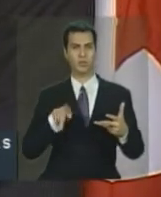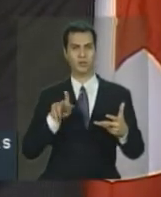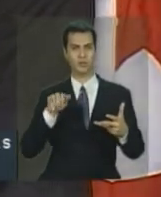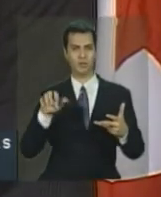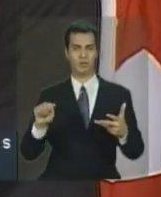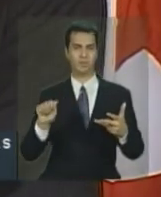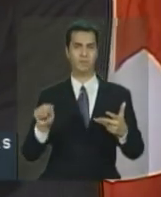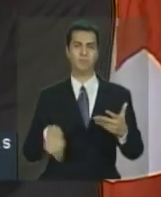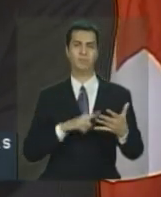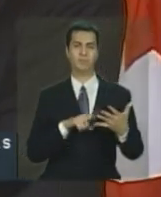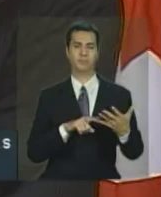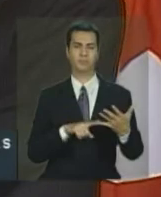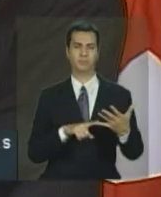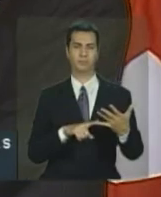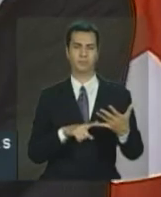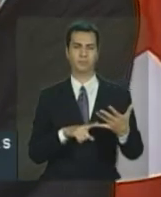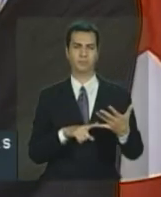Faso,